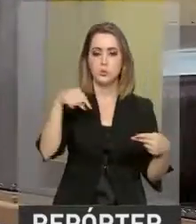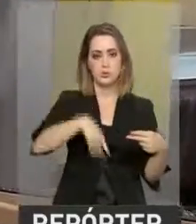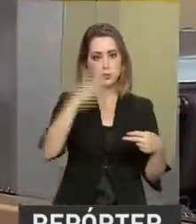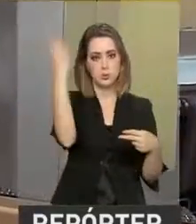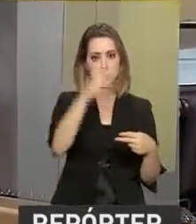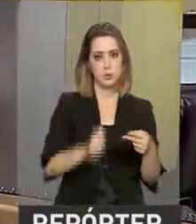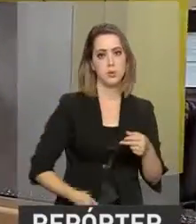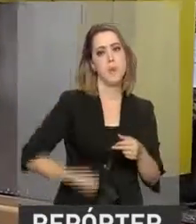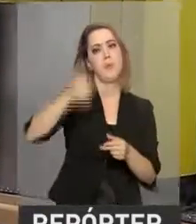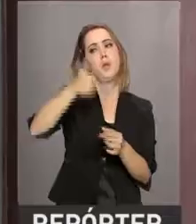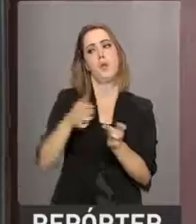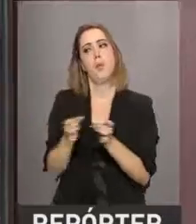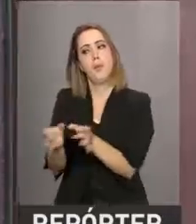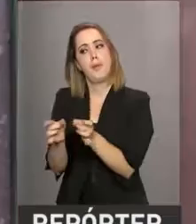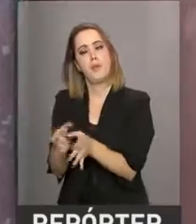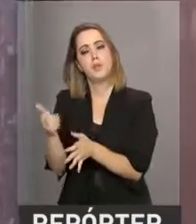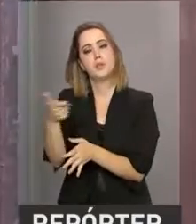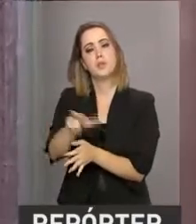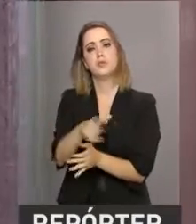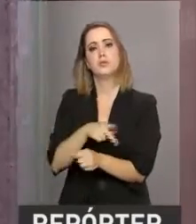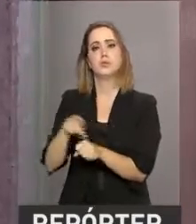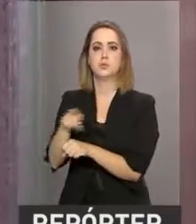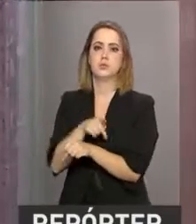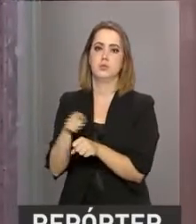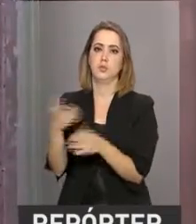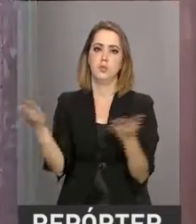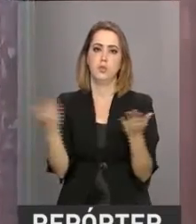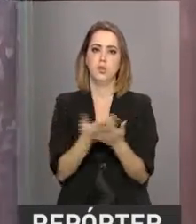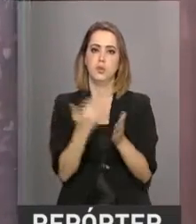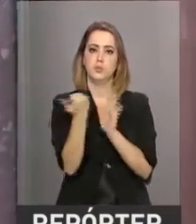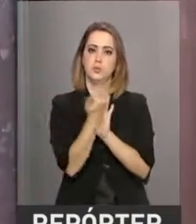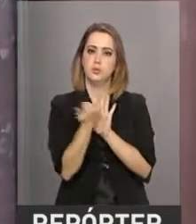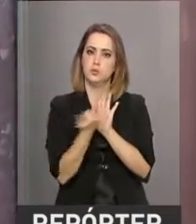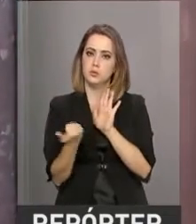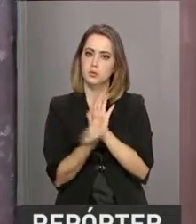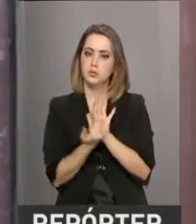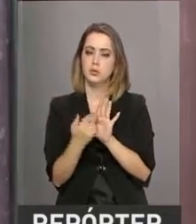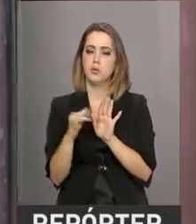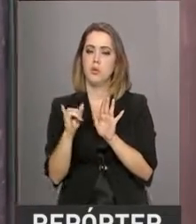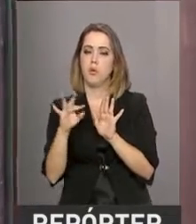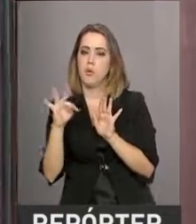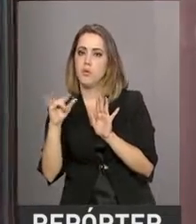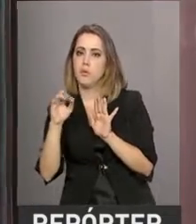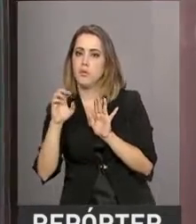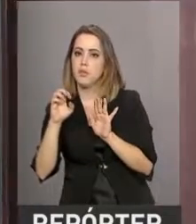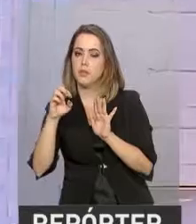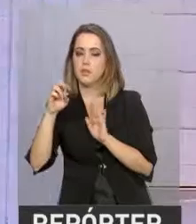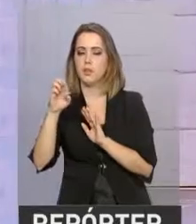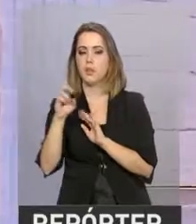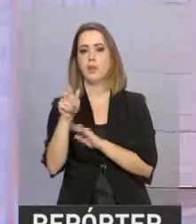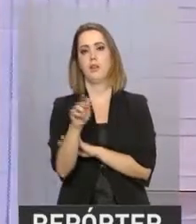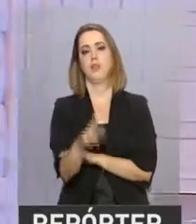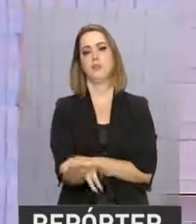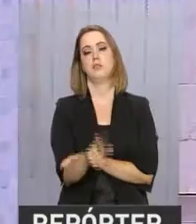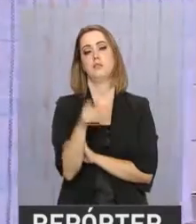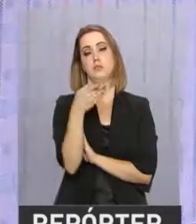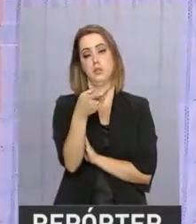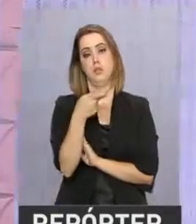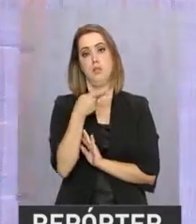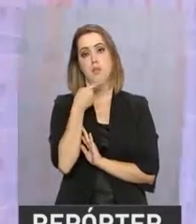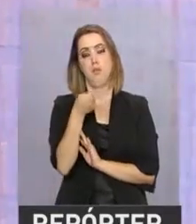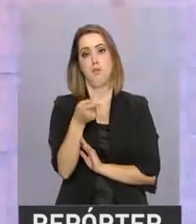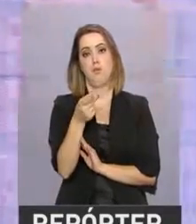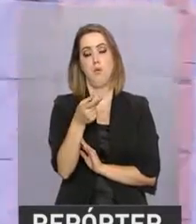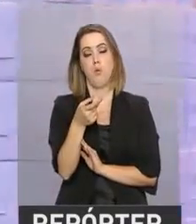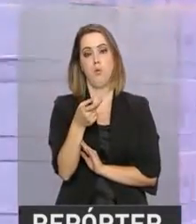este é o objetivo do regime especial de reintegração de valores tributários o reintegra a medida devolve as